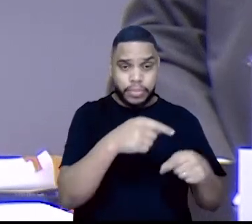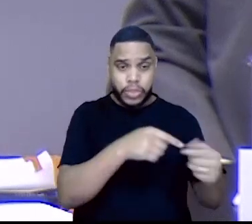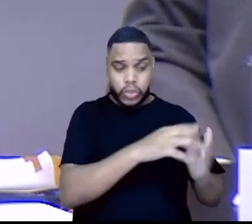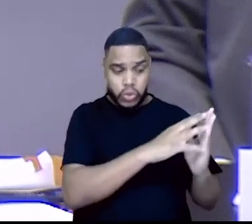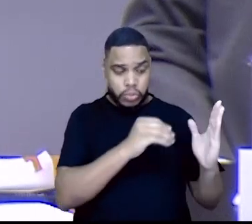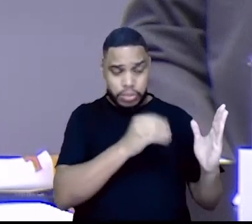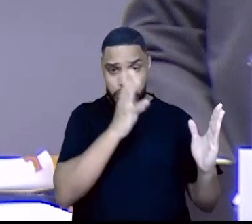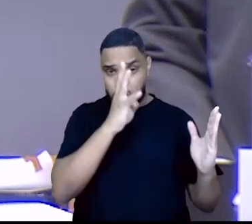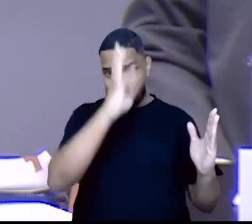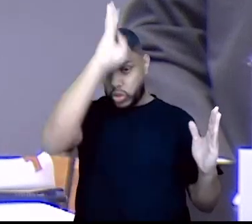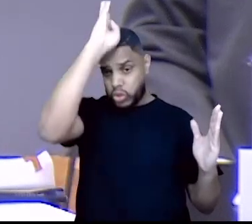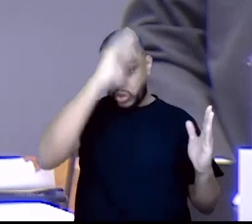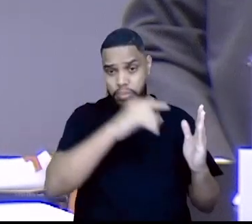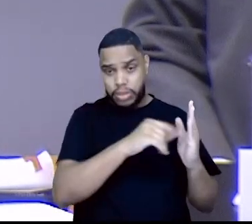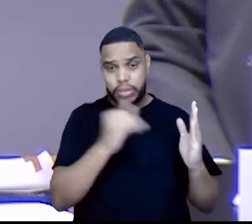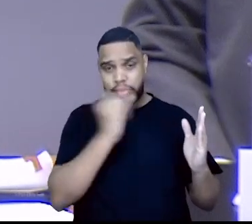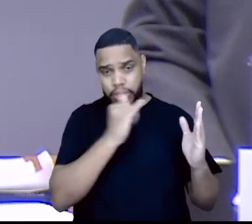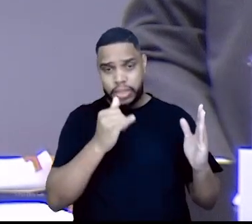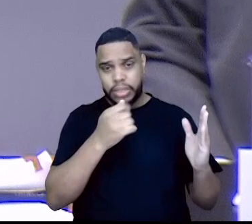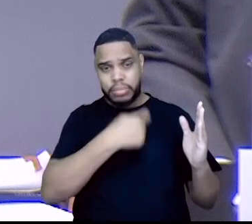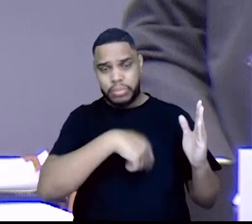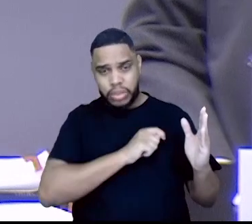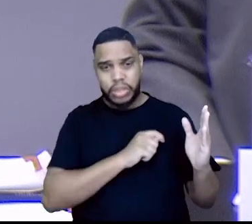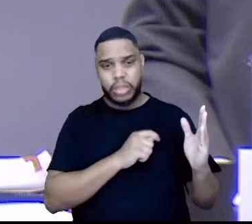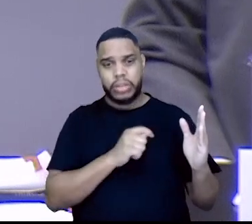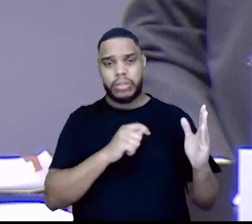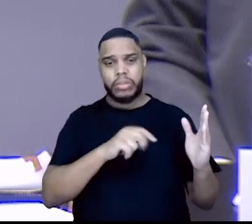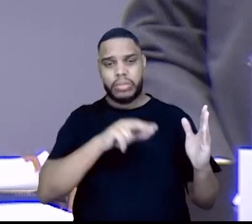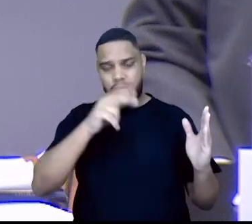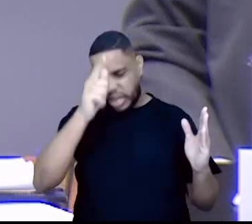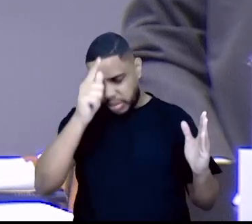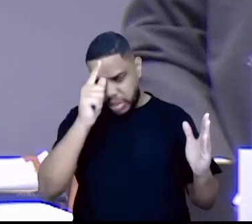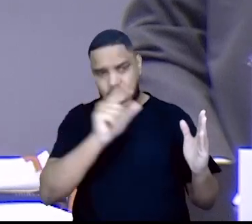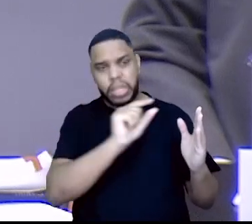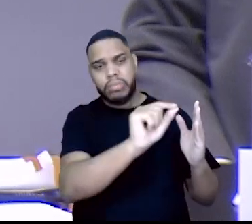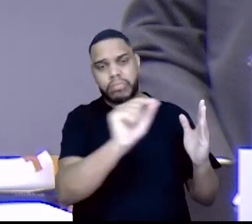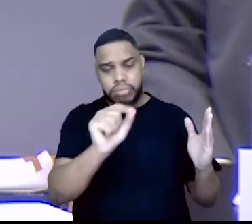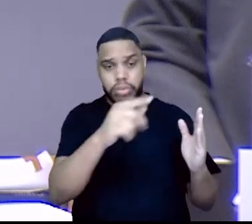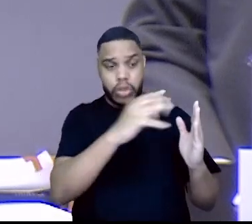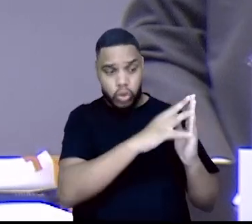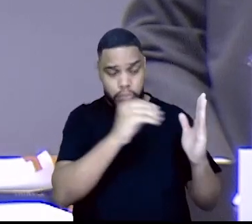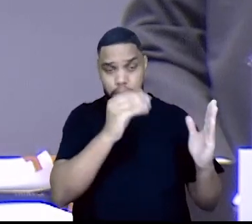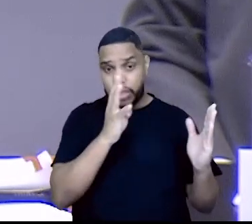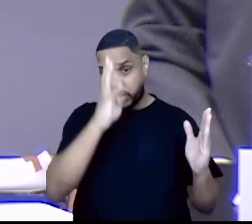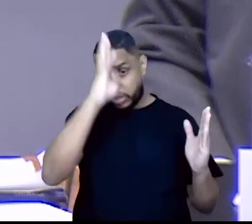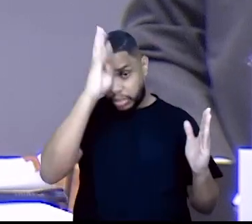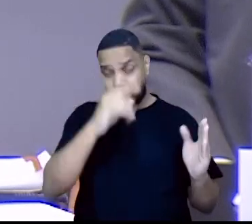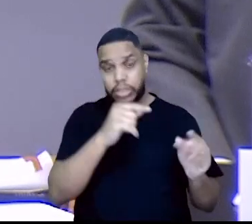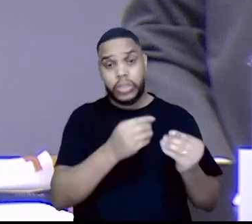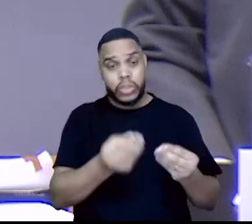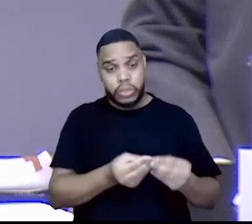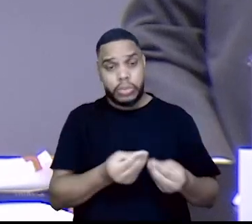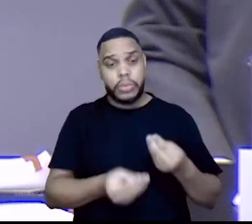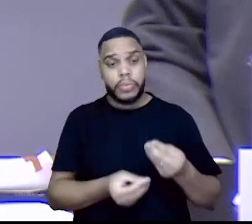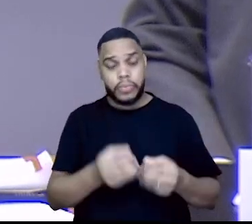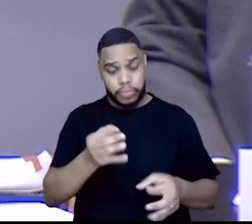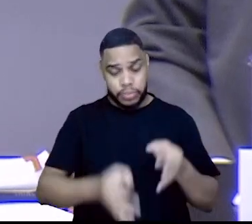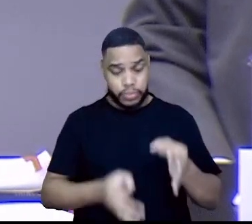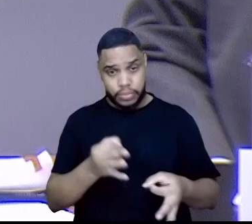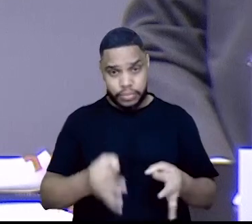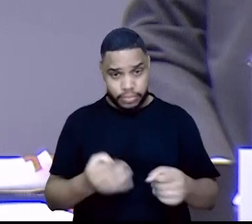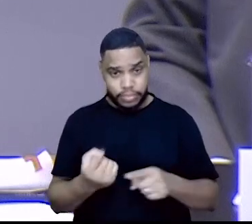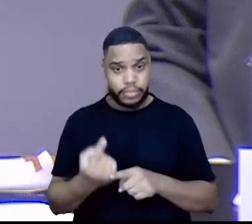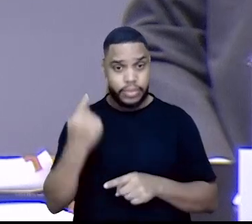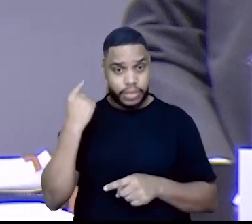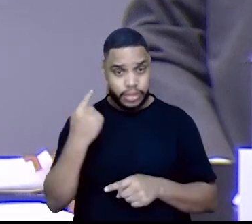do Brasil, da Itália, Portugal, Espanha, Alemanha, nesses países, os precedentes judiciais